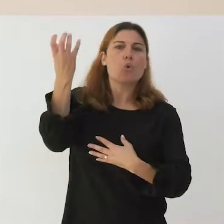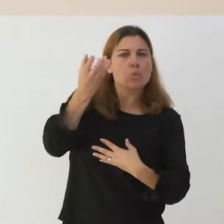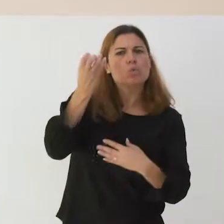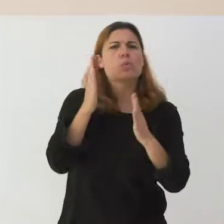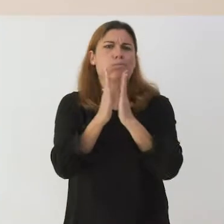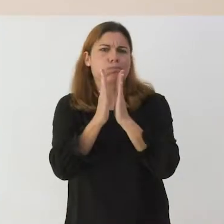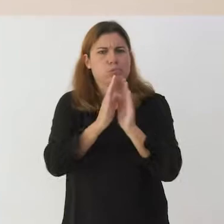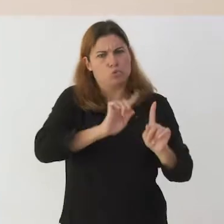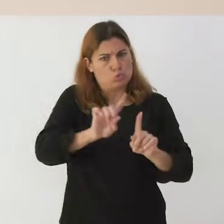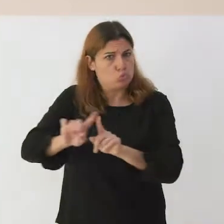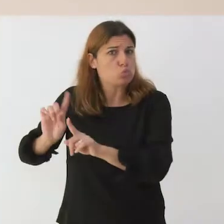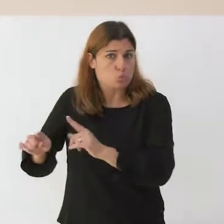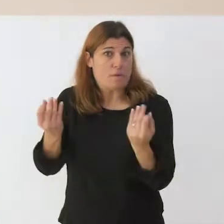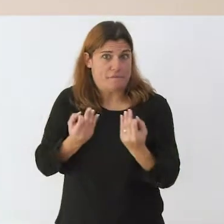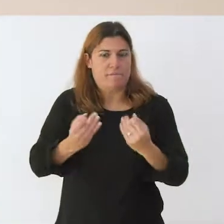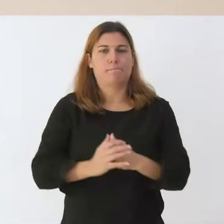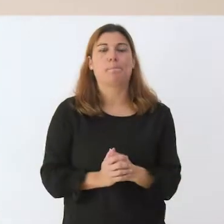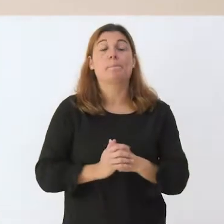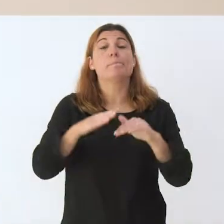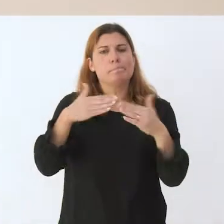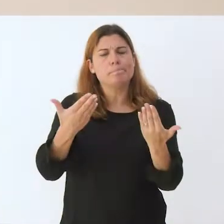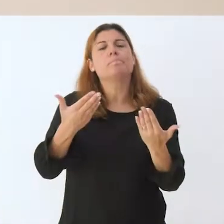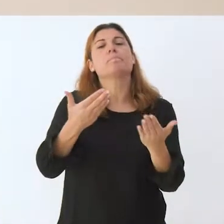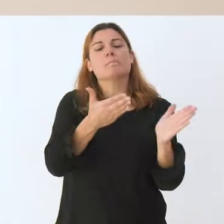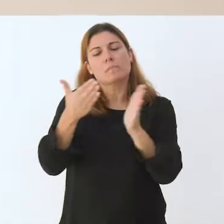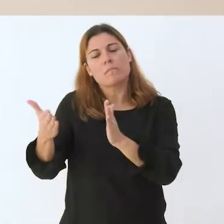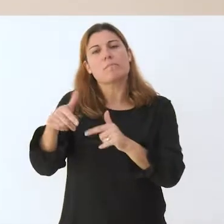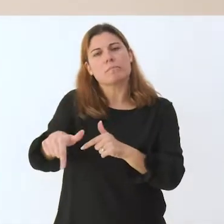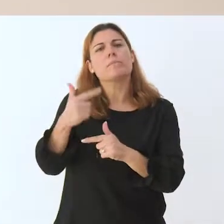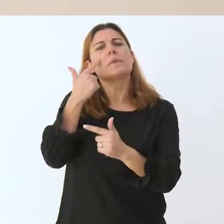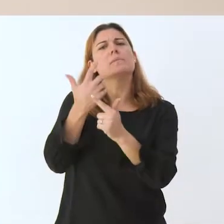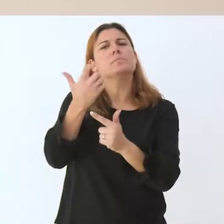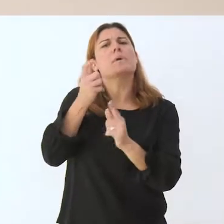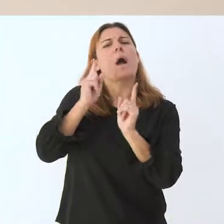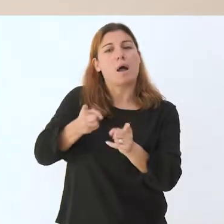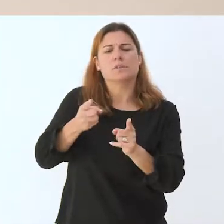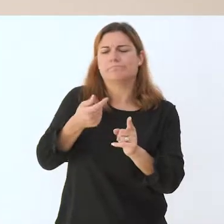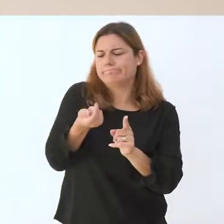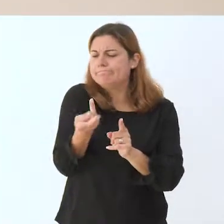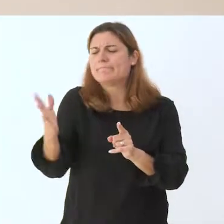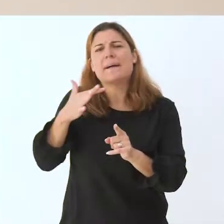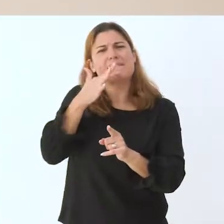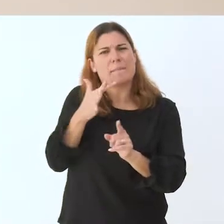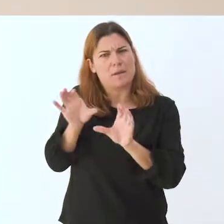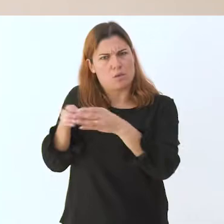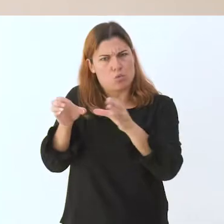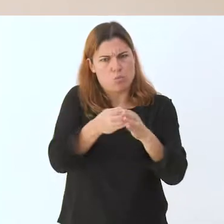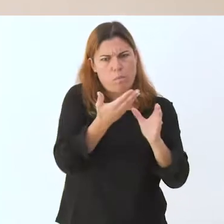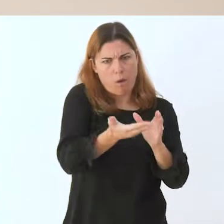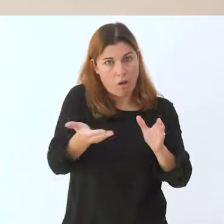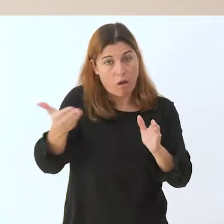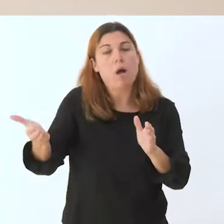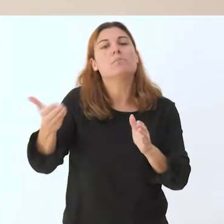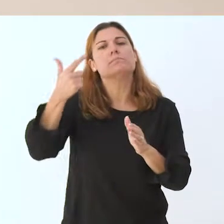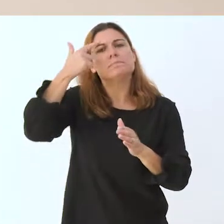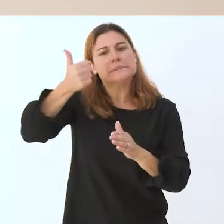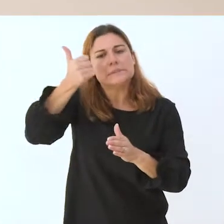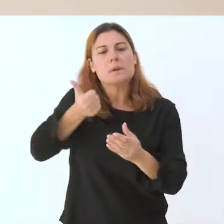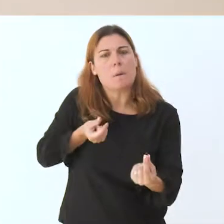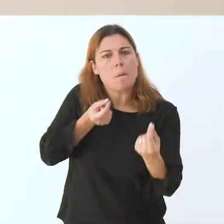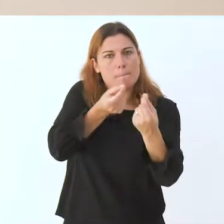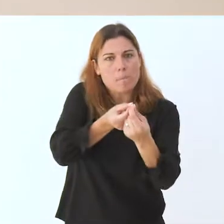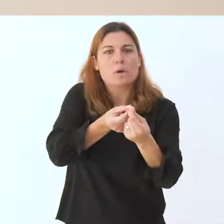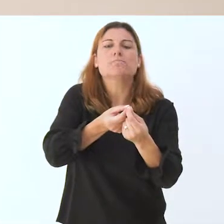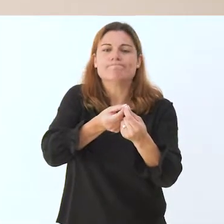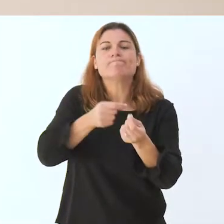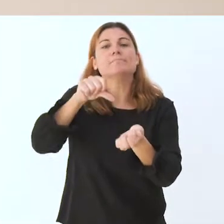bagagens culturais e religiosas distintas. Apresenta também um número significativo de agregados familiares que procuram